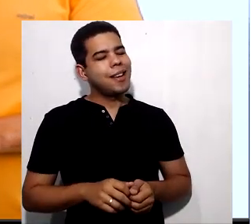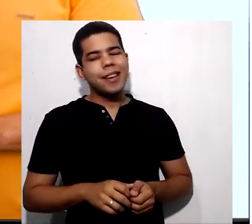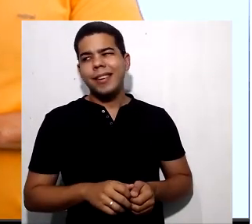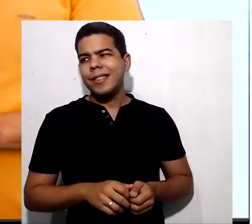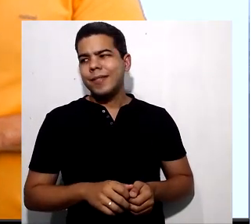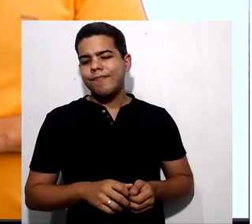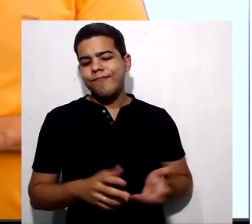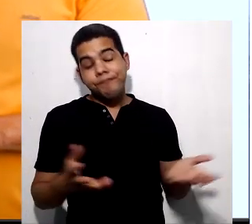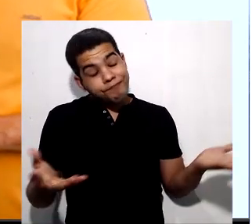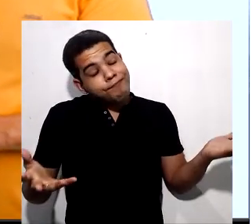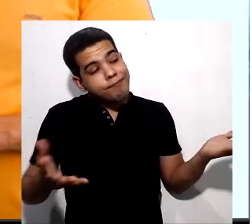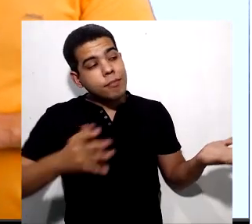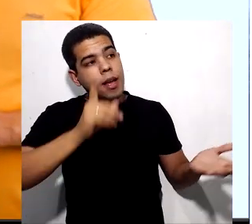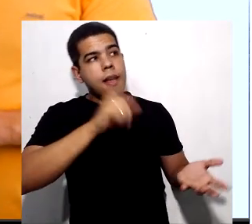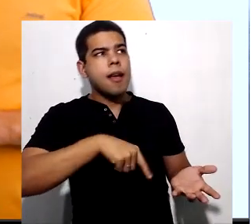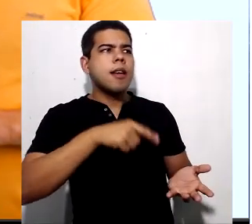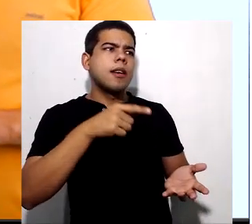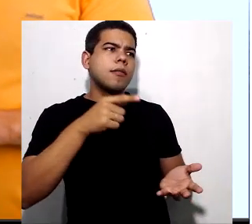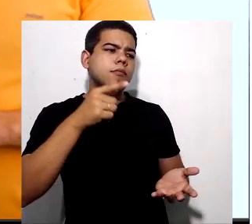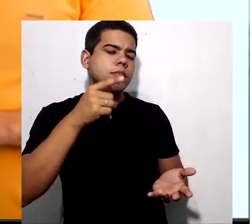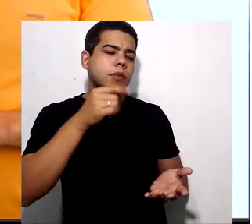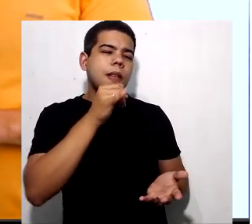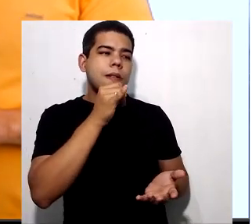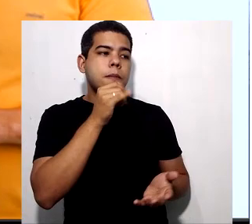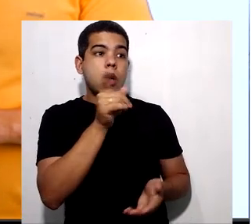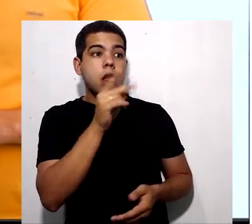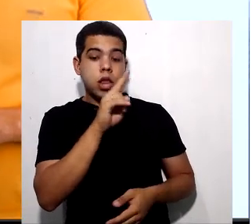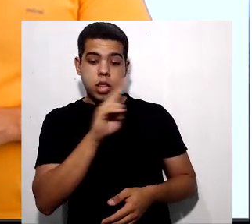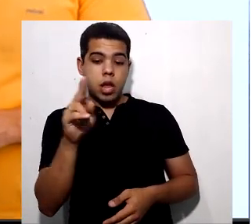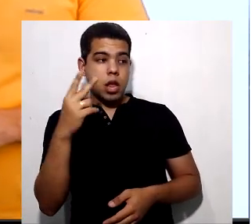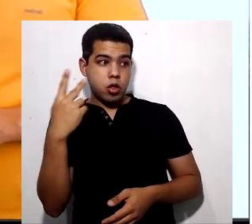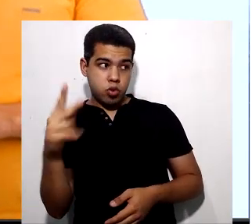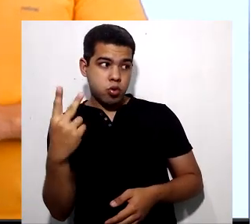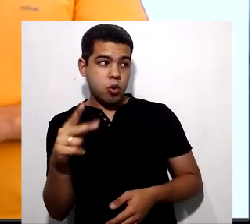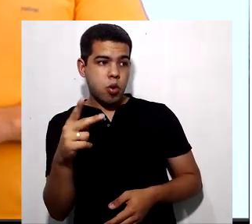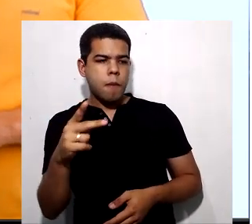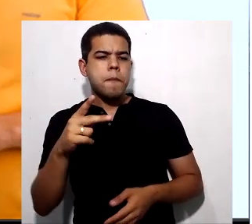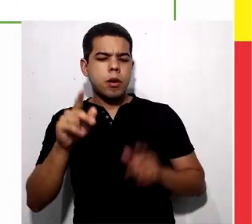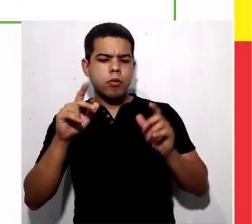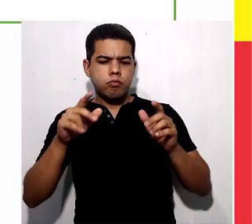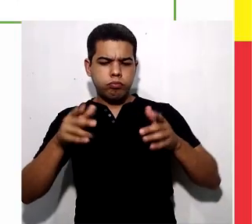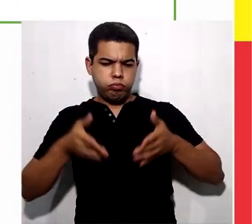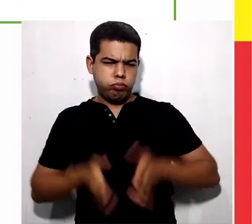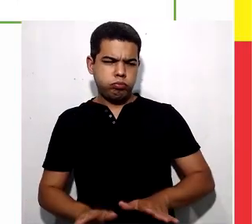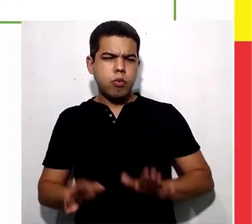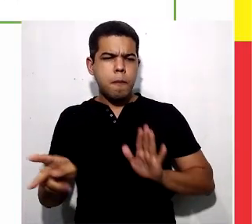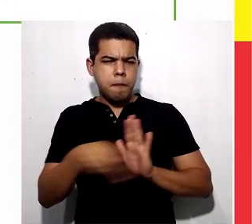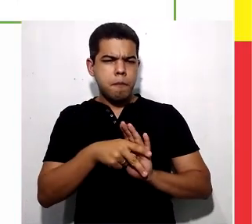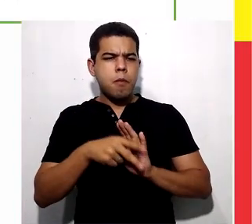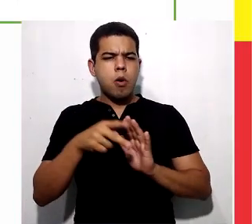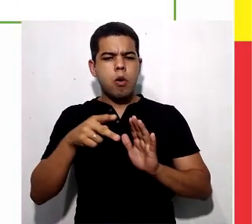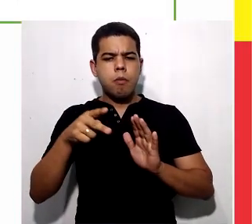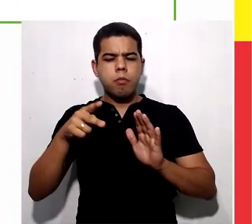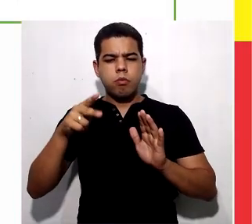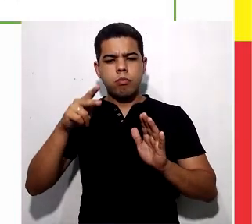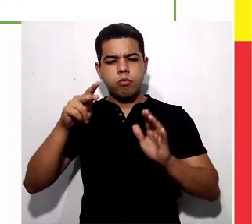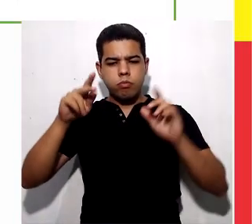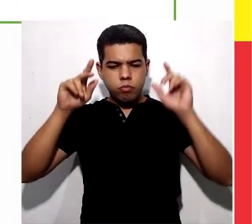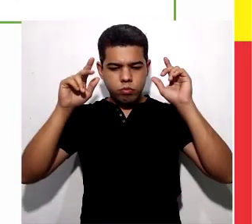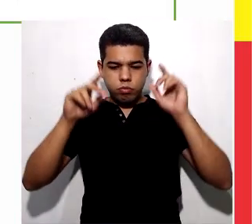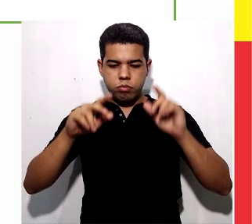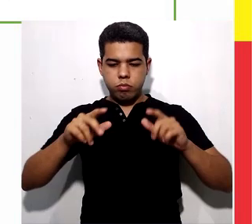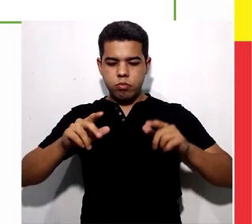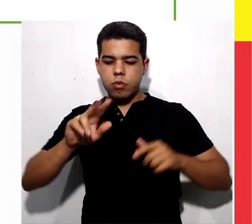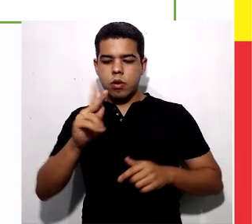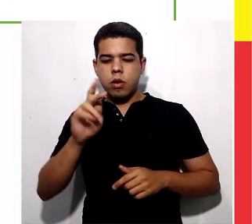O interessante notar que o nome dela de origem é um nome hebraico, ela nasceu na Ucrânia, que nós vamos observar um pouco.